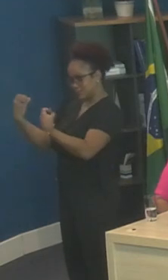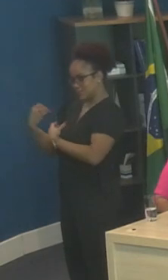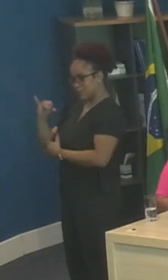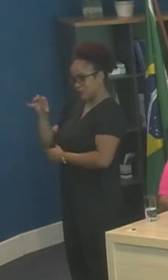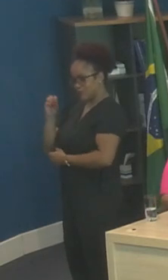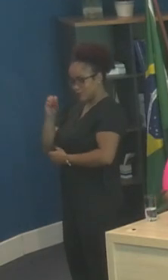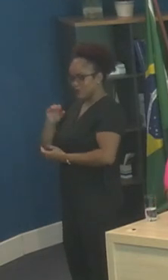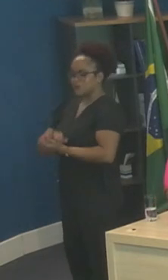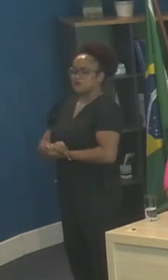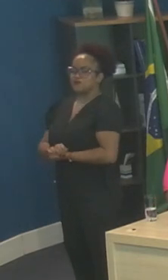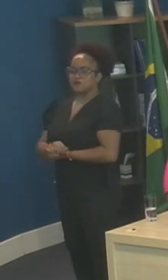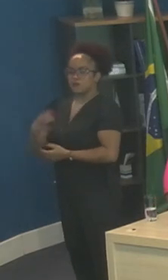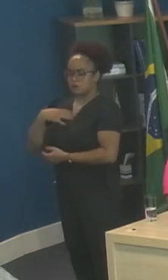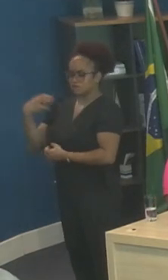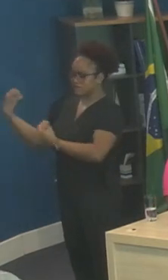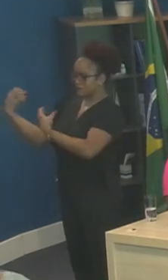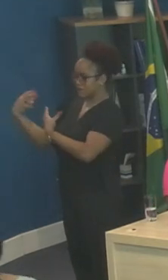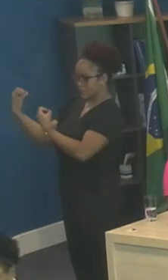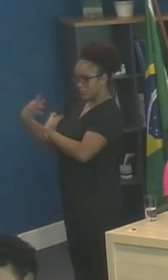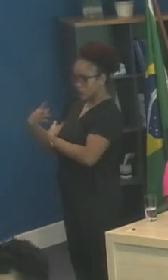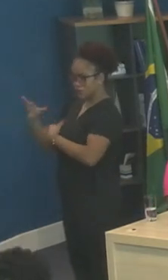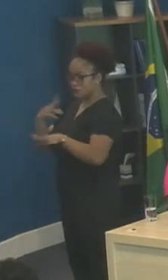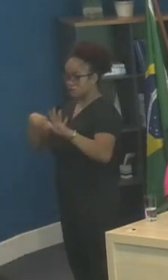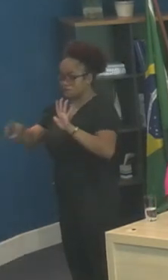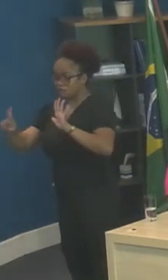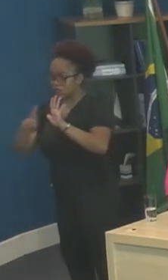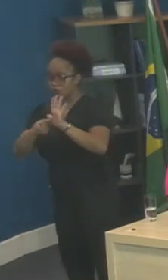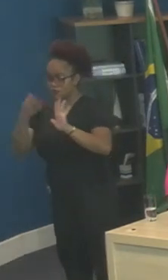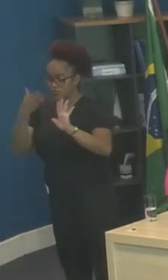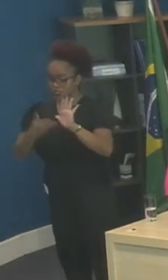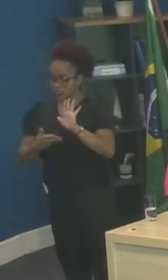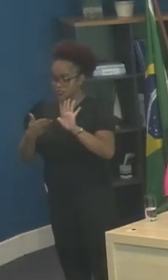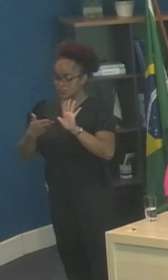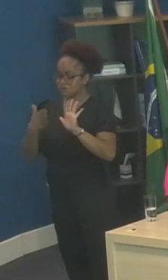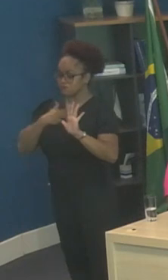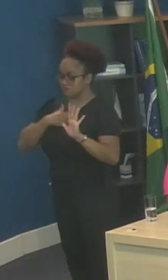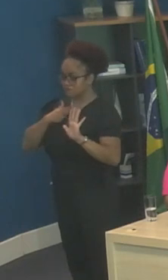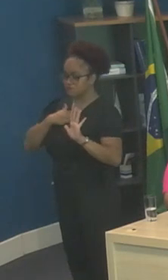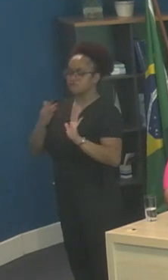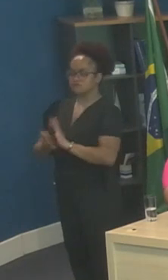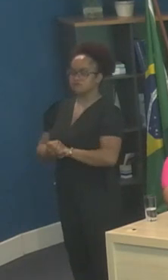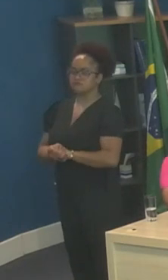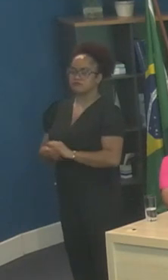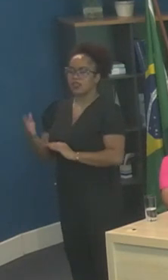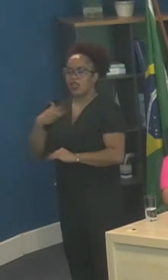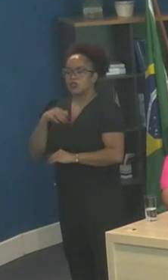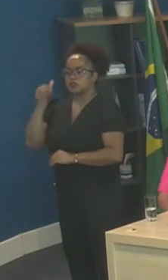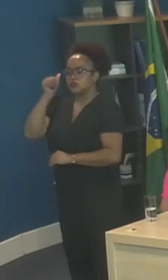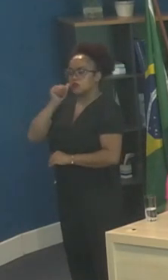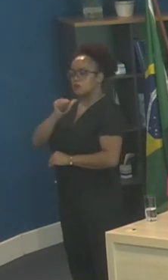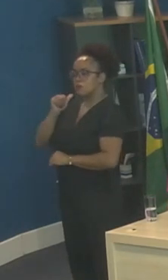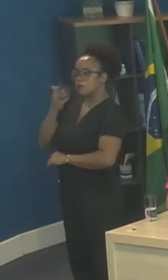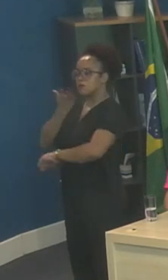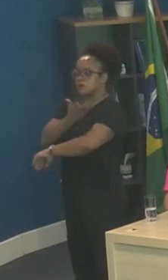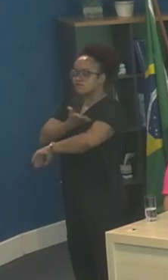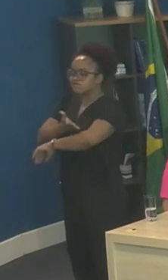Eu falo que a Jo é uma referência, né, para mim. Então, eu sou uma mulher